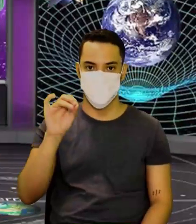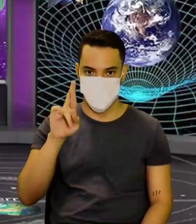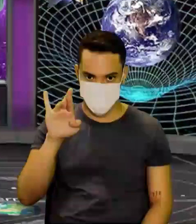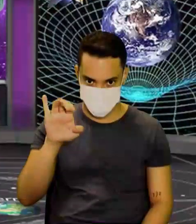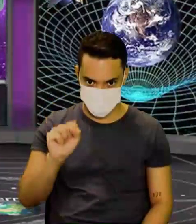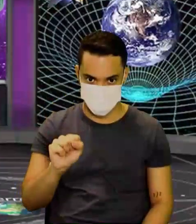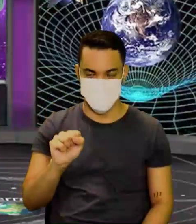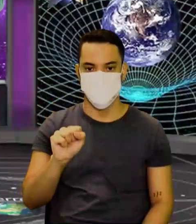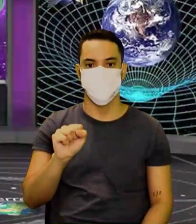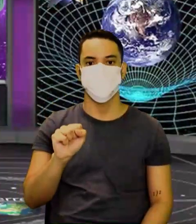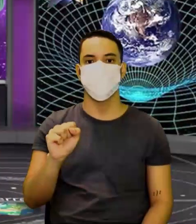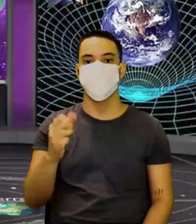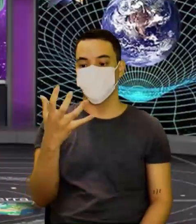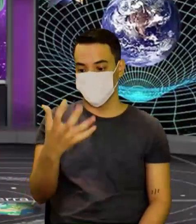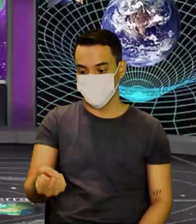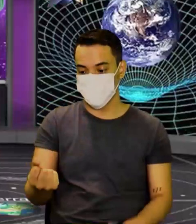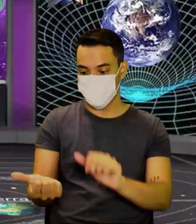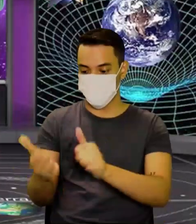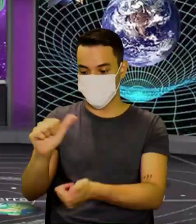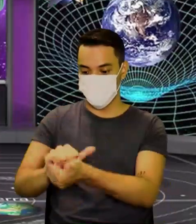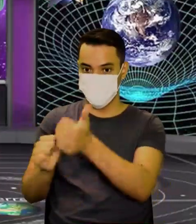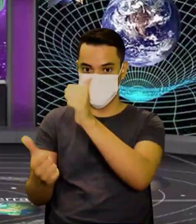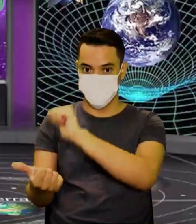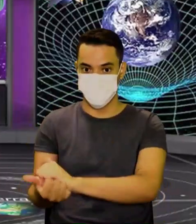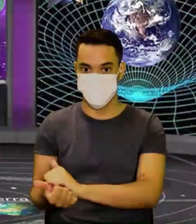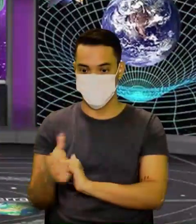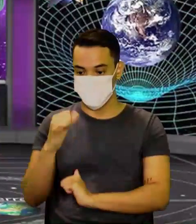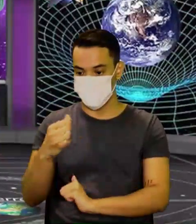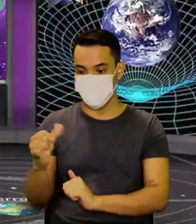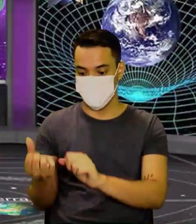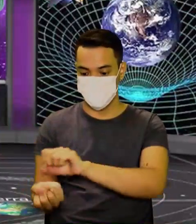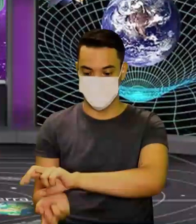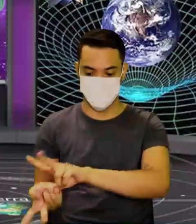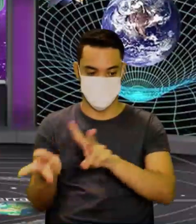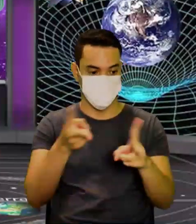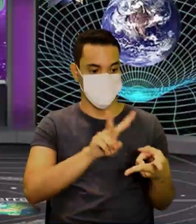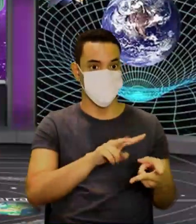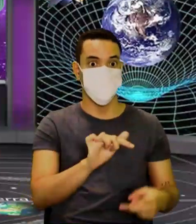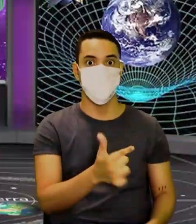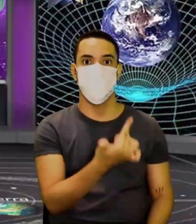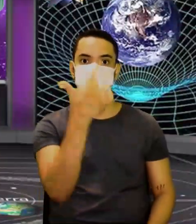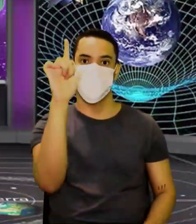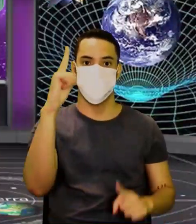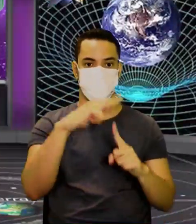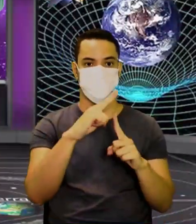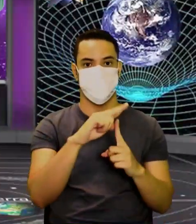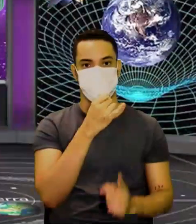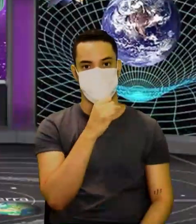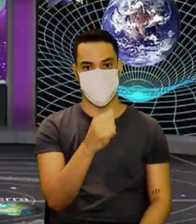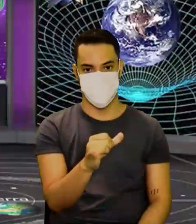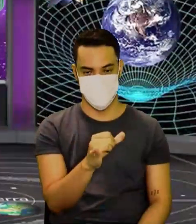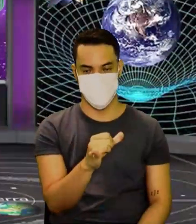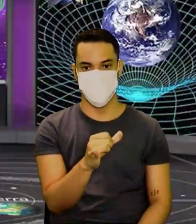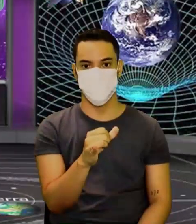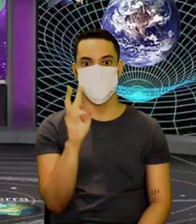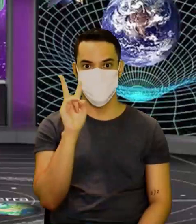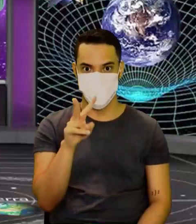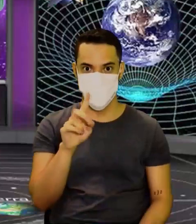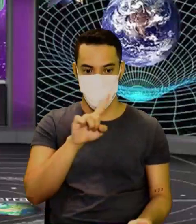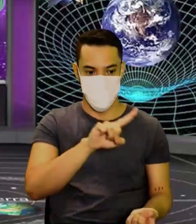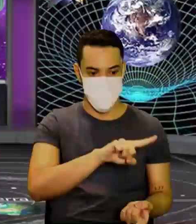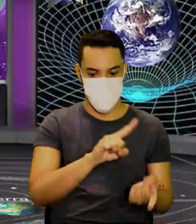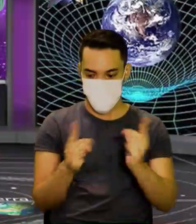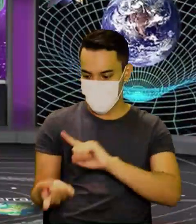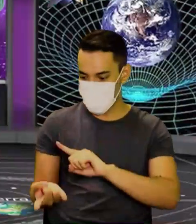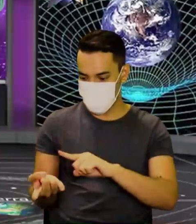receptor elétrico, ele converte a energia elétrica em outro tipo de energia. Vocês viram a diferença?